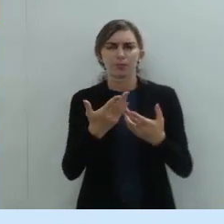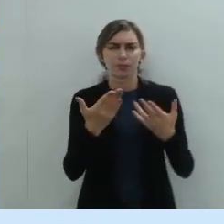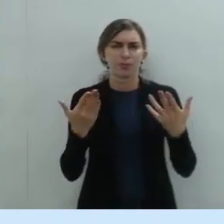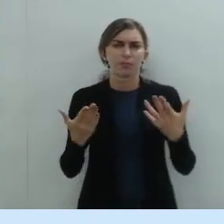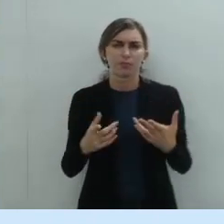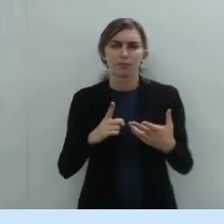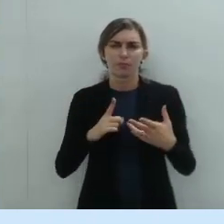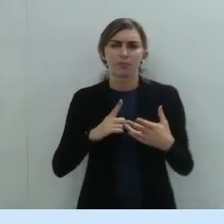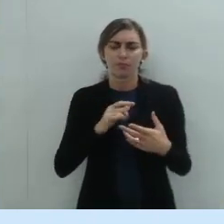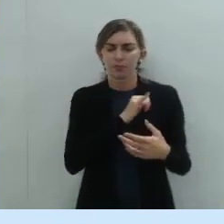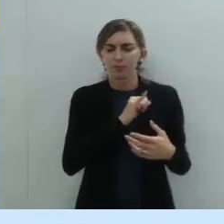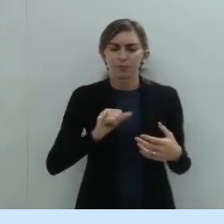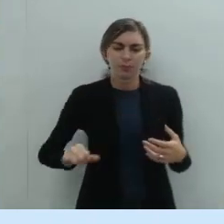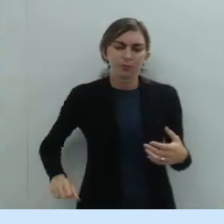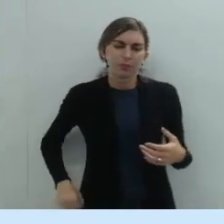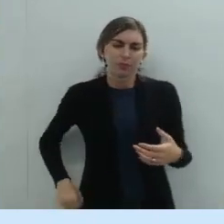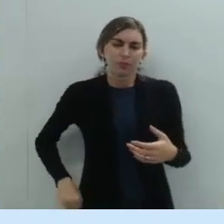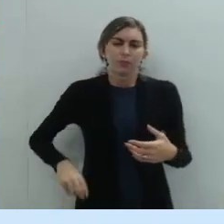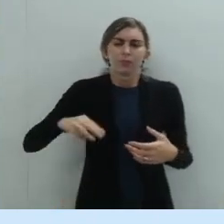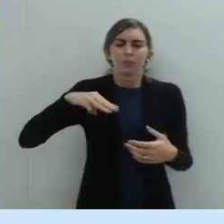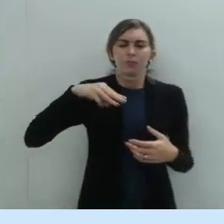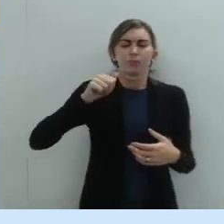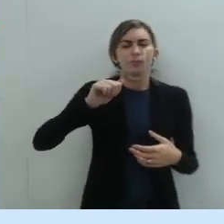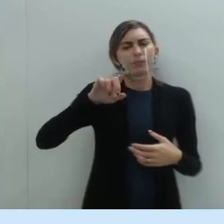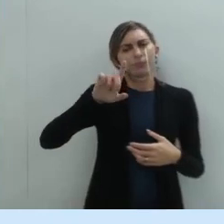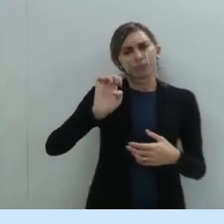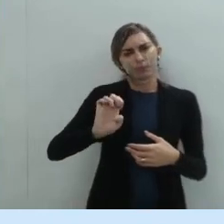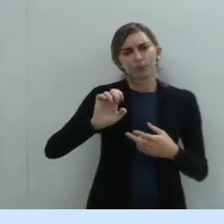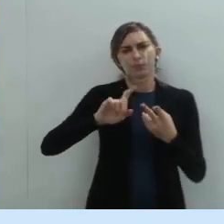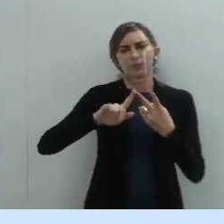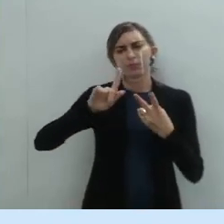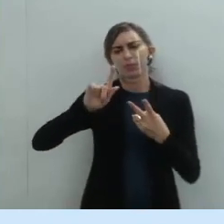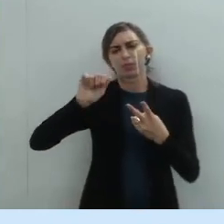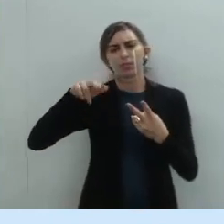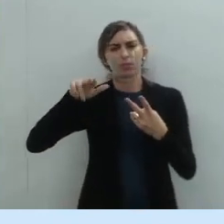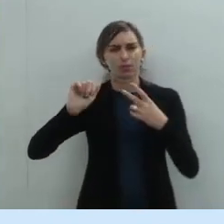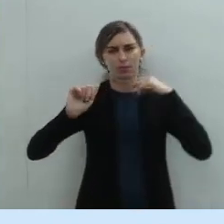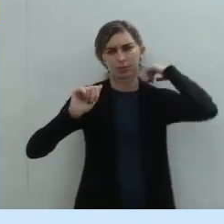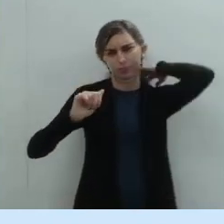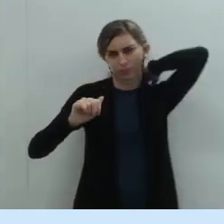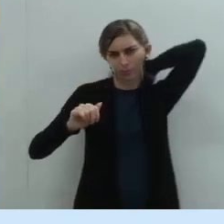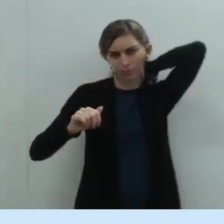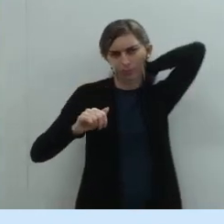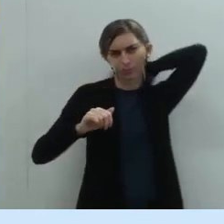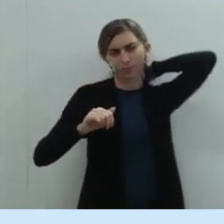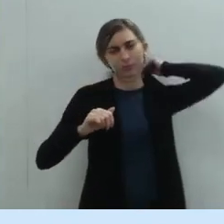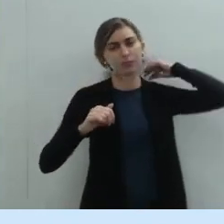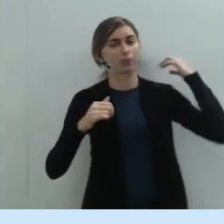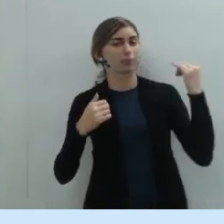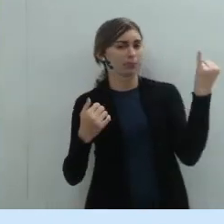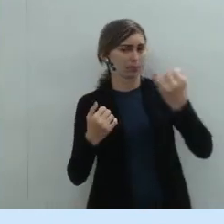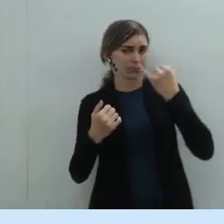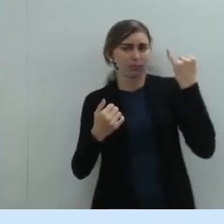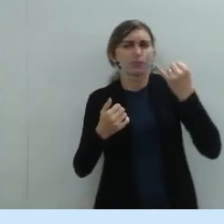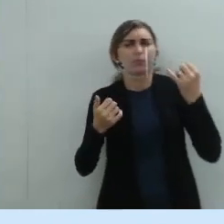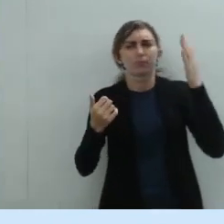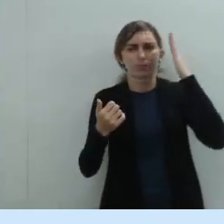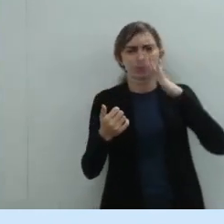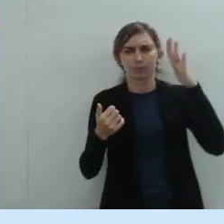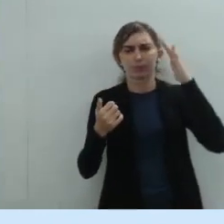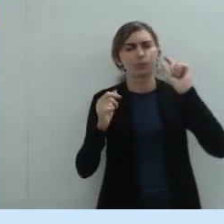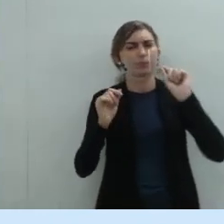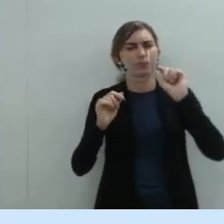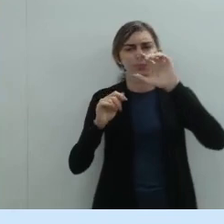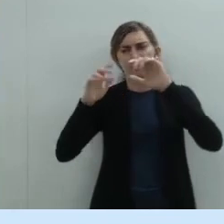questão do Império de Mali e o Império de Gana. Então, é bastante importante a gente entender que